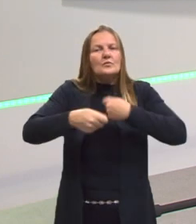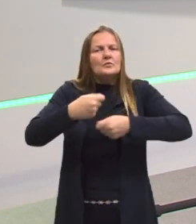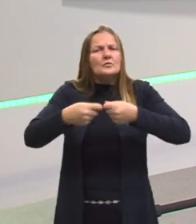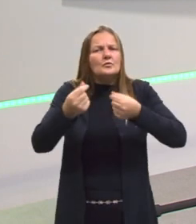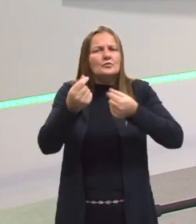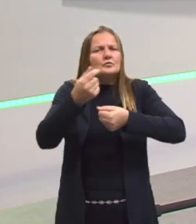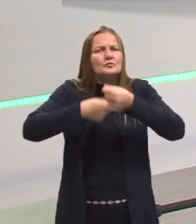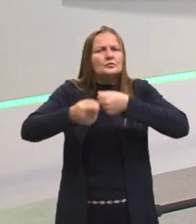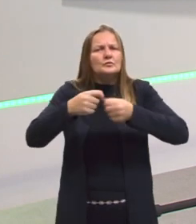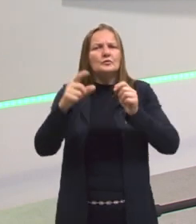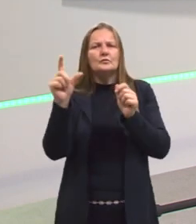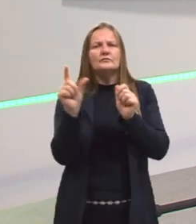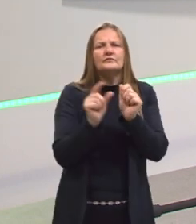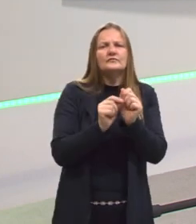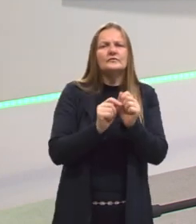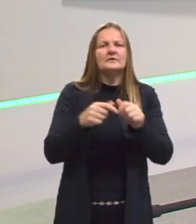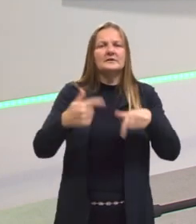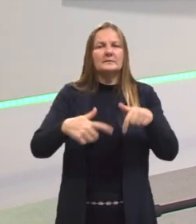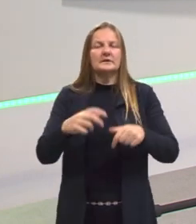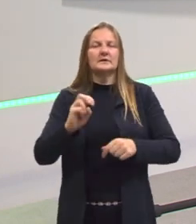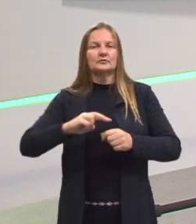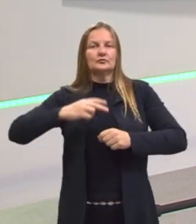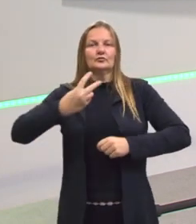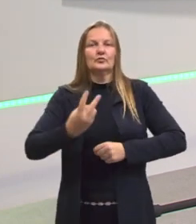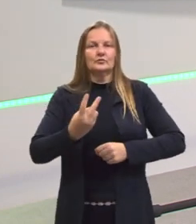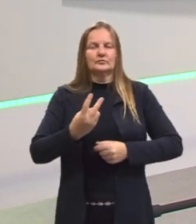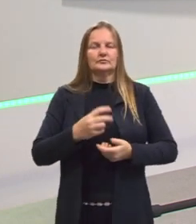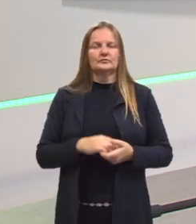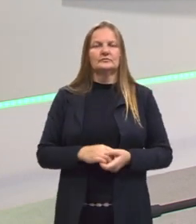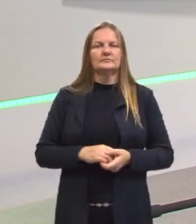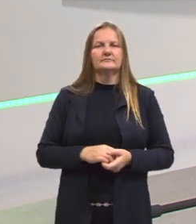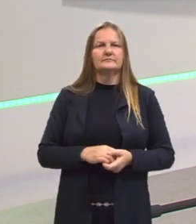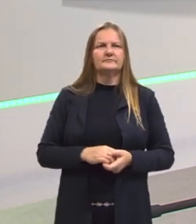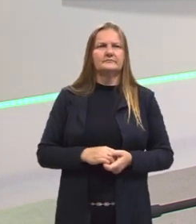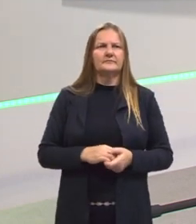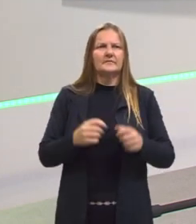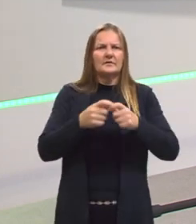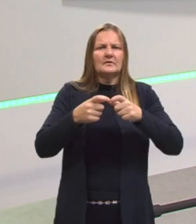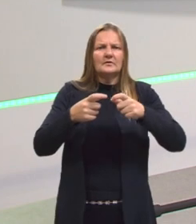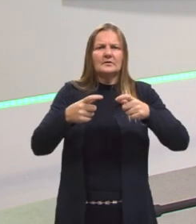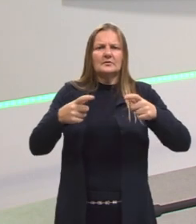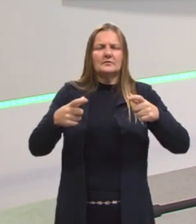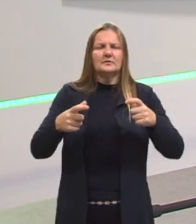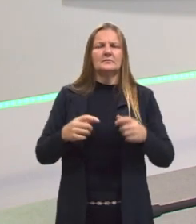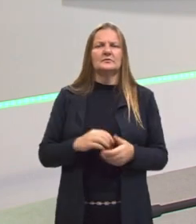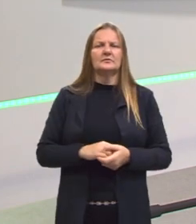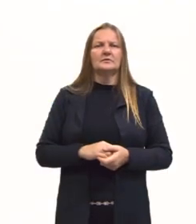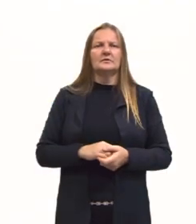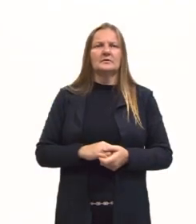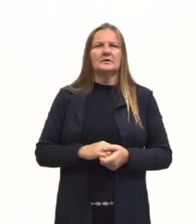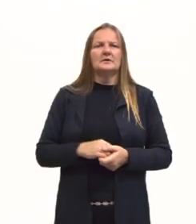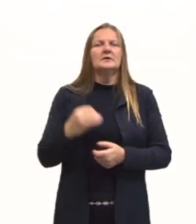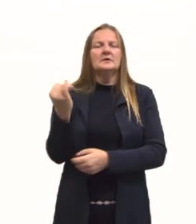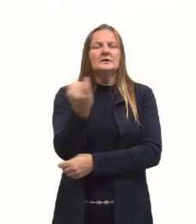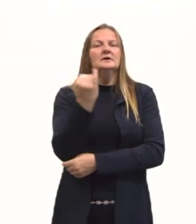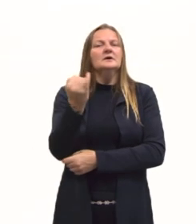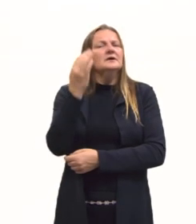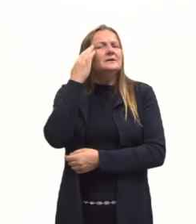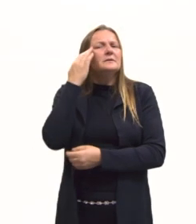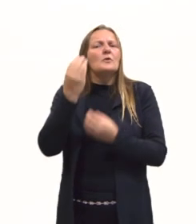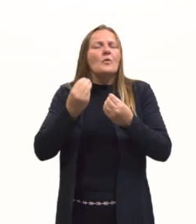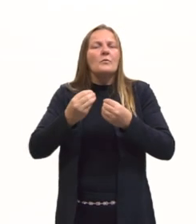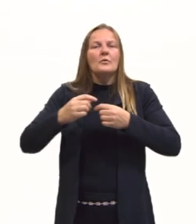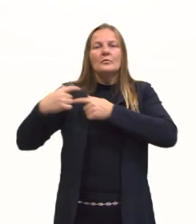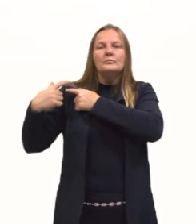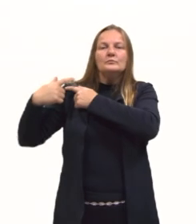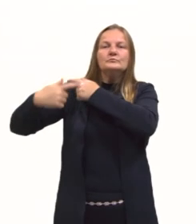por exemplo a economia um só vai ter que trabalhar por dois tá a gurizada então é esse crescer crescimento vegetativo ele é importante para saber